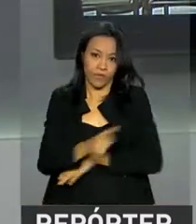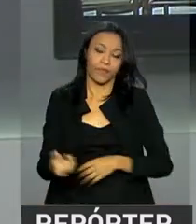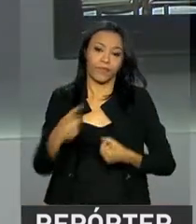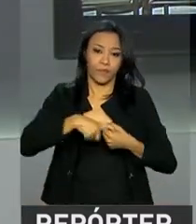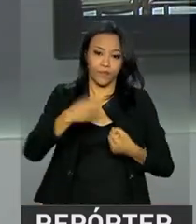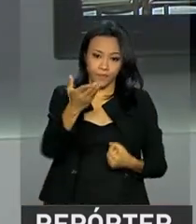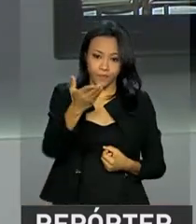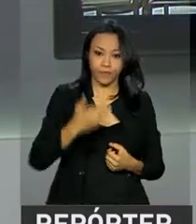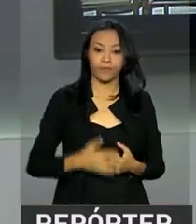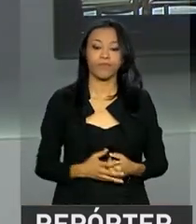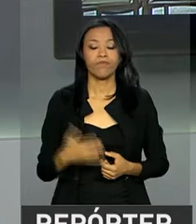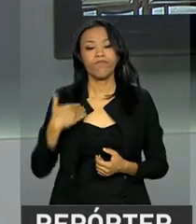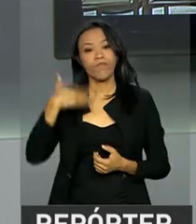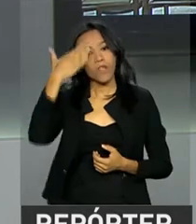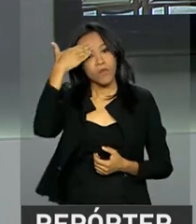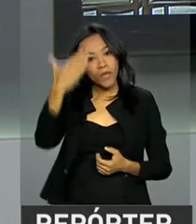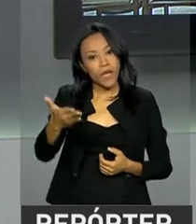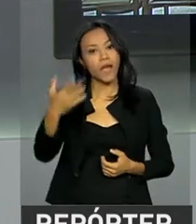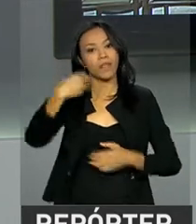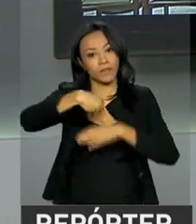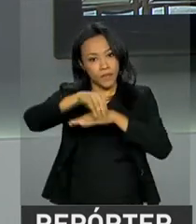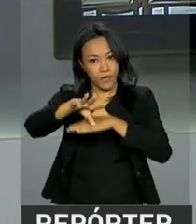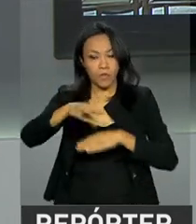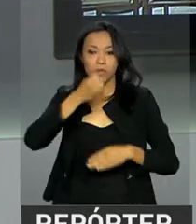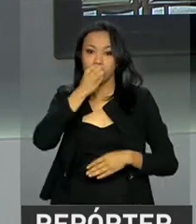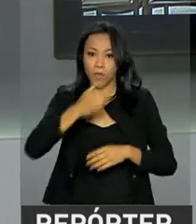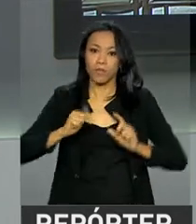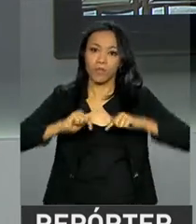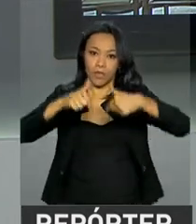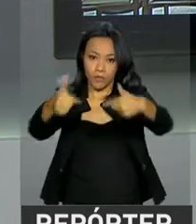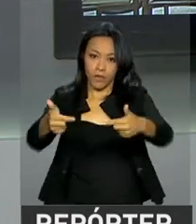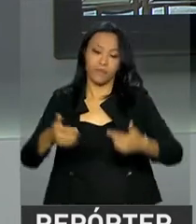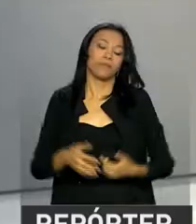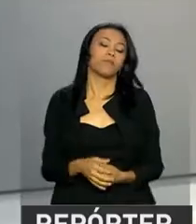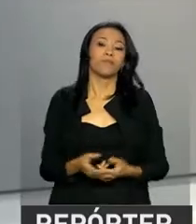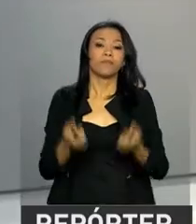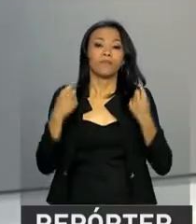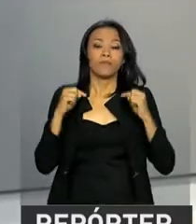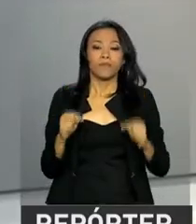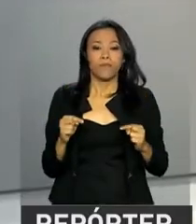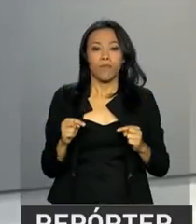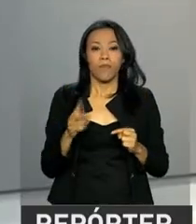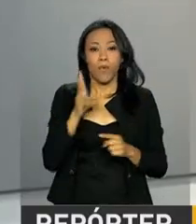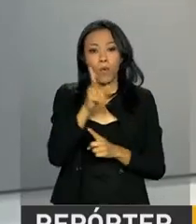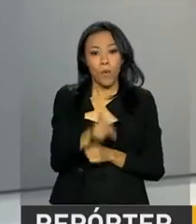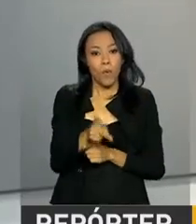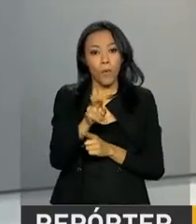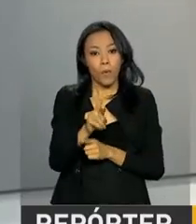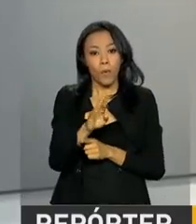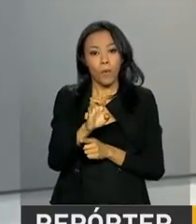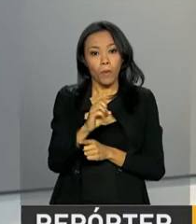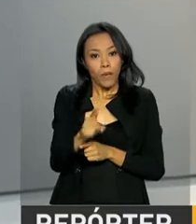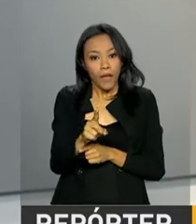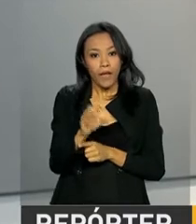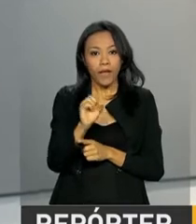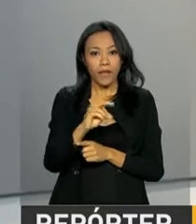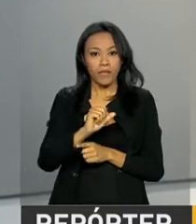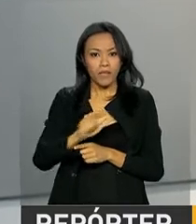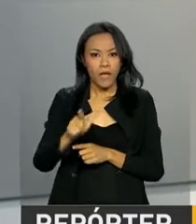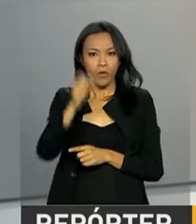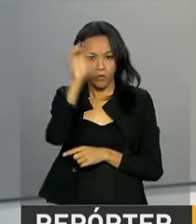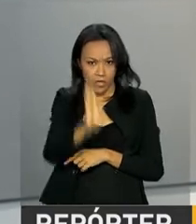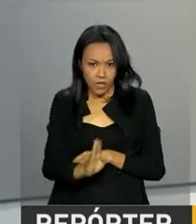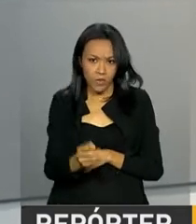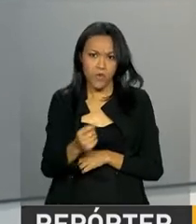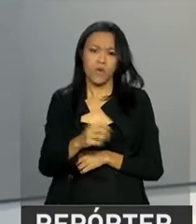Thaisa. Muito obrigada, Paulo, pelas informações. Bom trabalho aí no Rio de Janeiro. O pré-sal brasileiro foi descoberto há cerca de